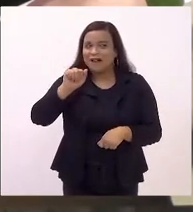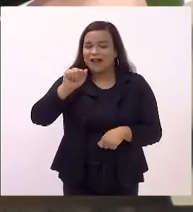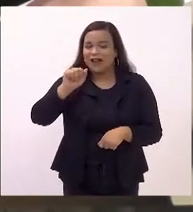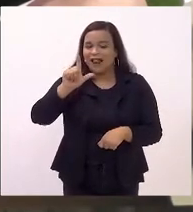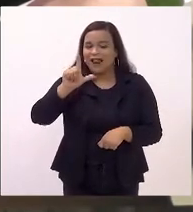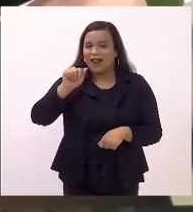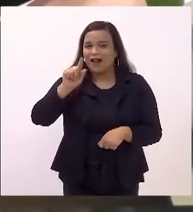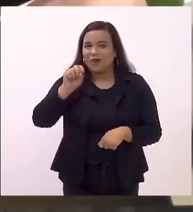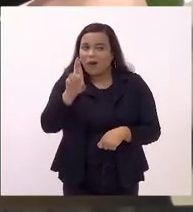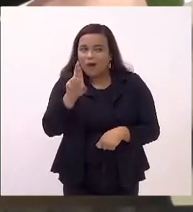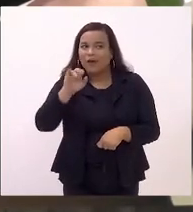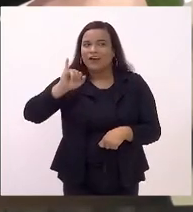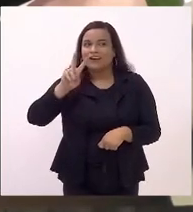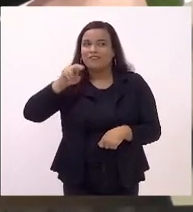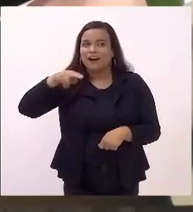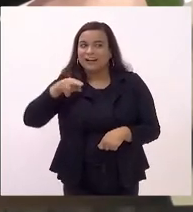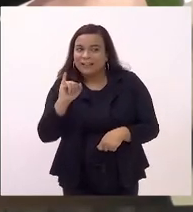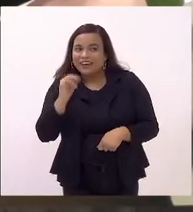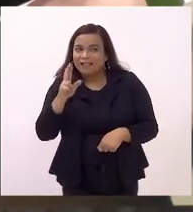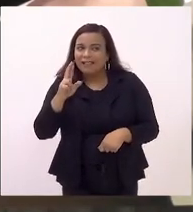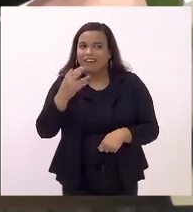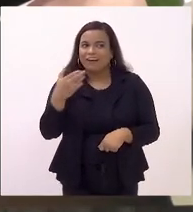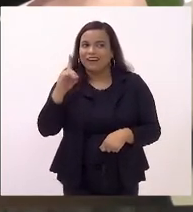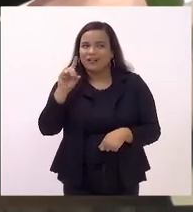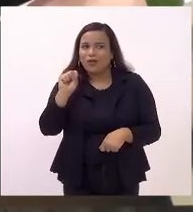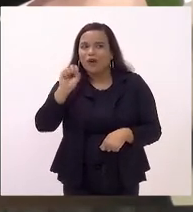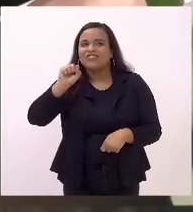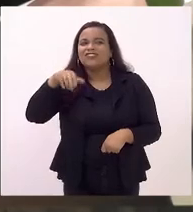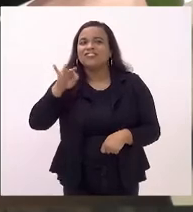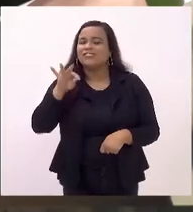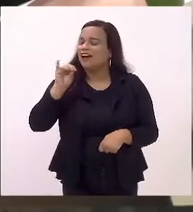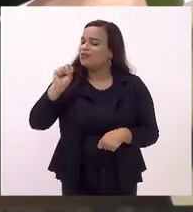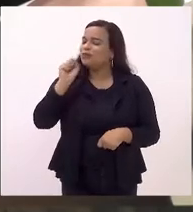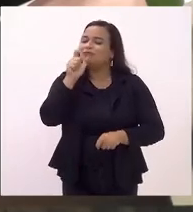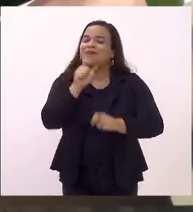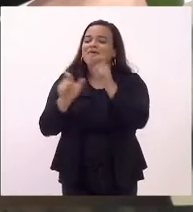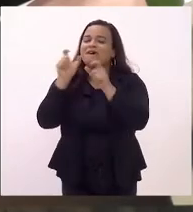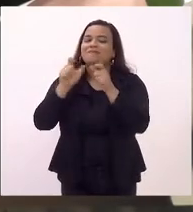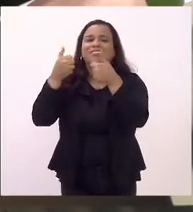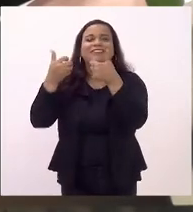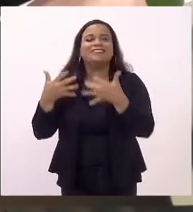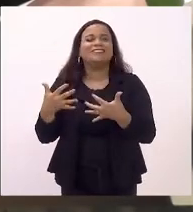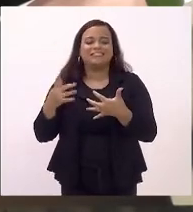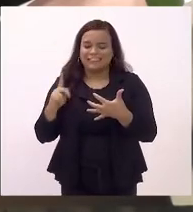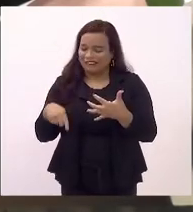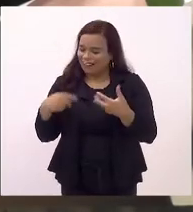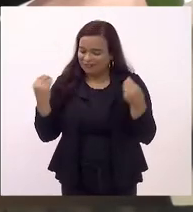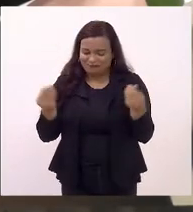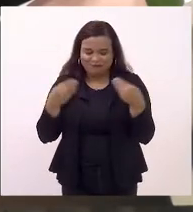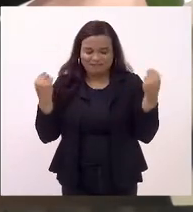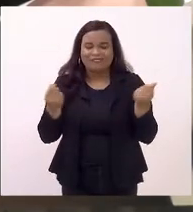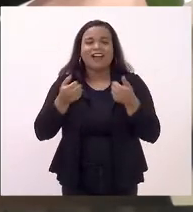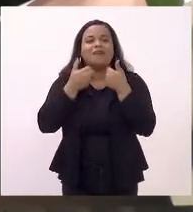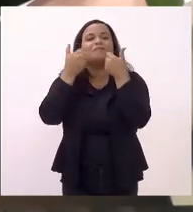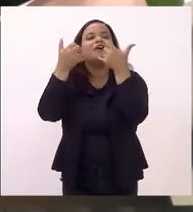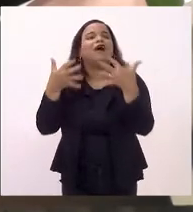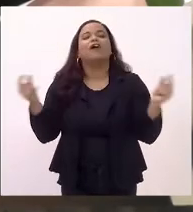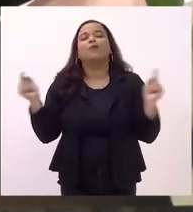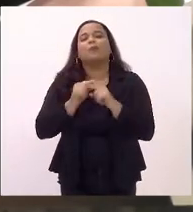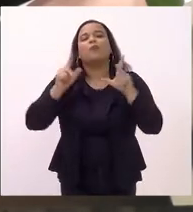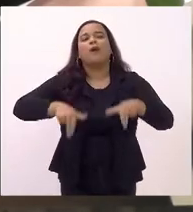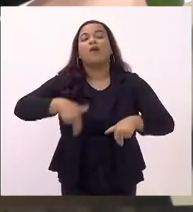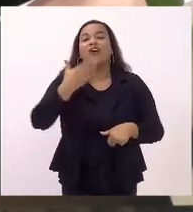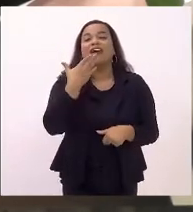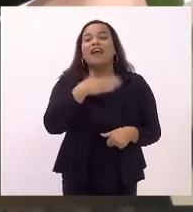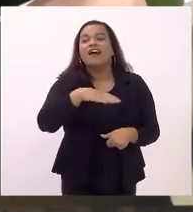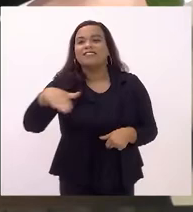Santos. Pronunciar isso, dizer isso, é dizer que todas as